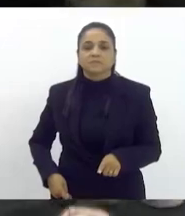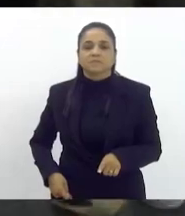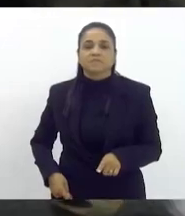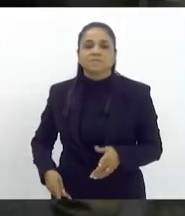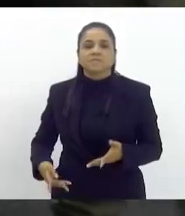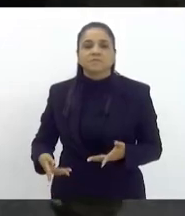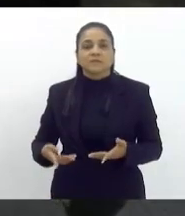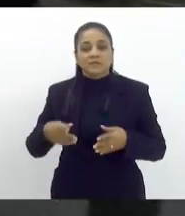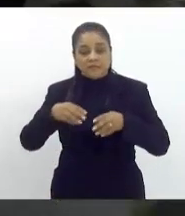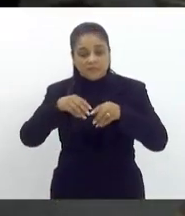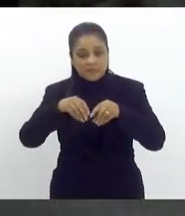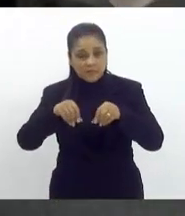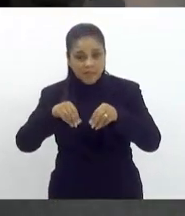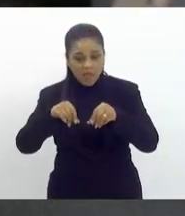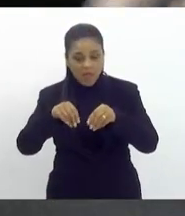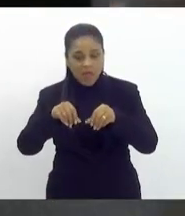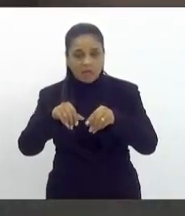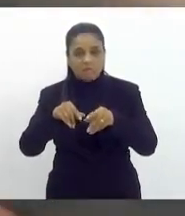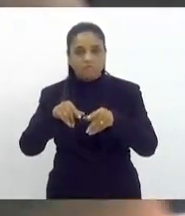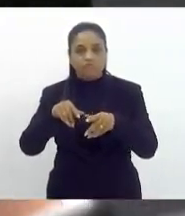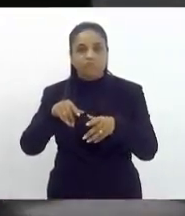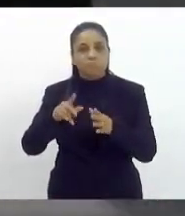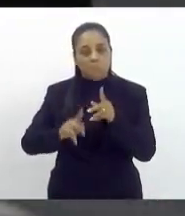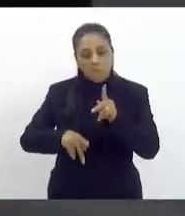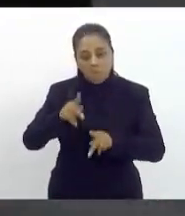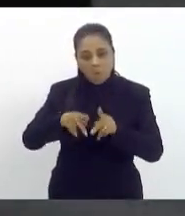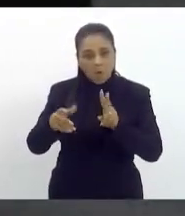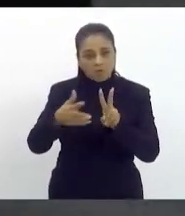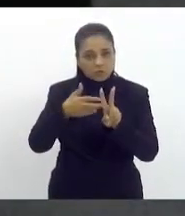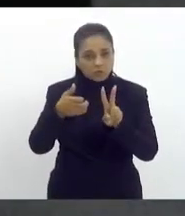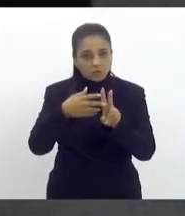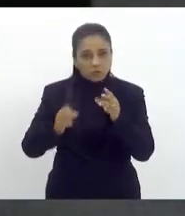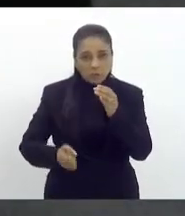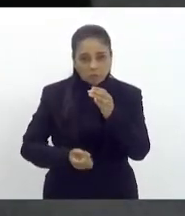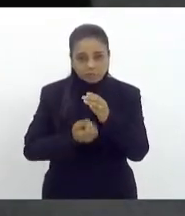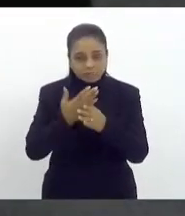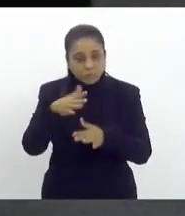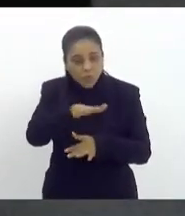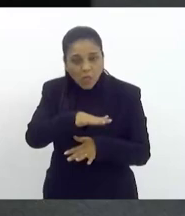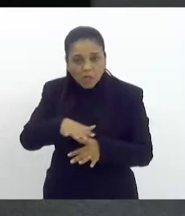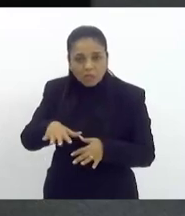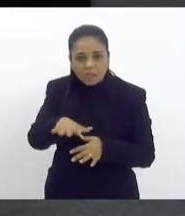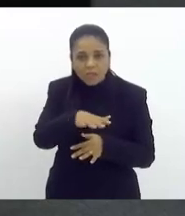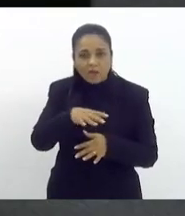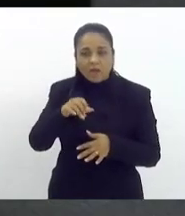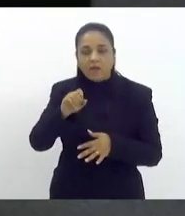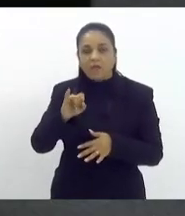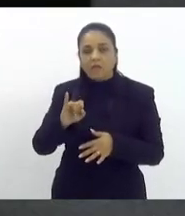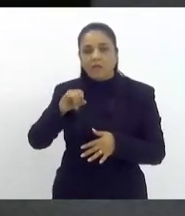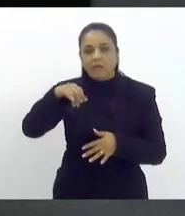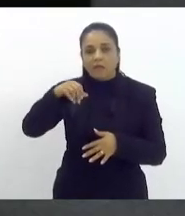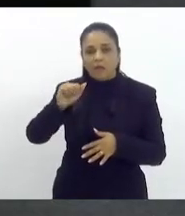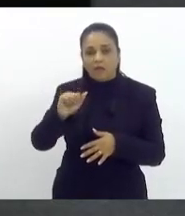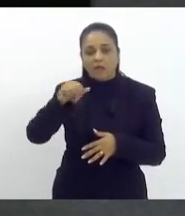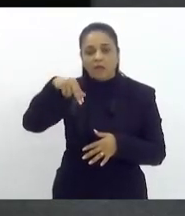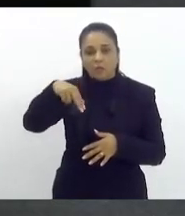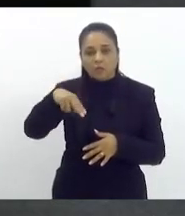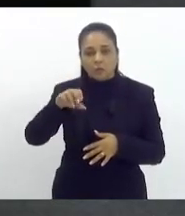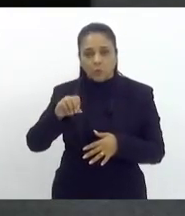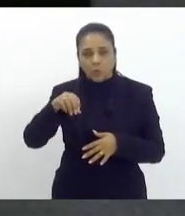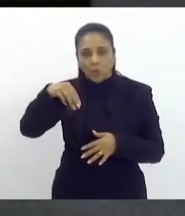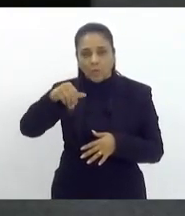das terras do povos originários indígenas o terratório E anomami que conta com maior